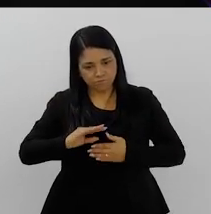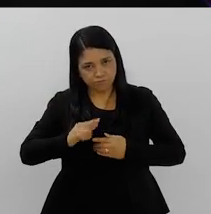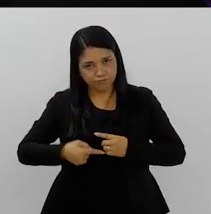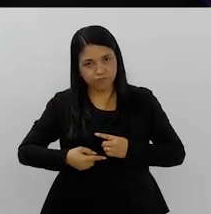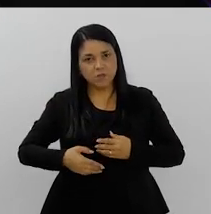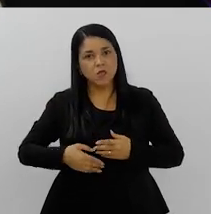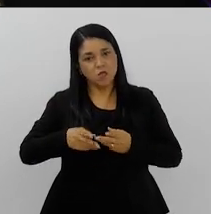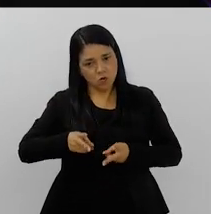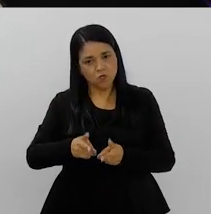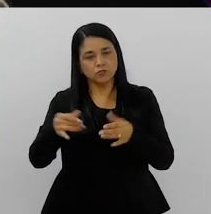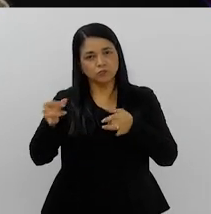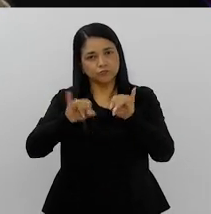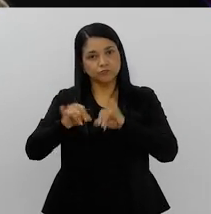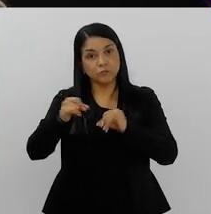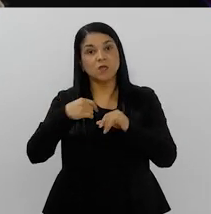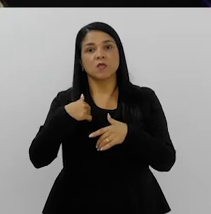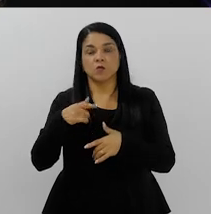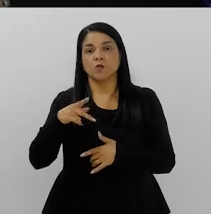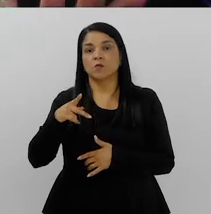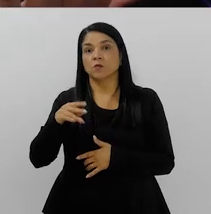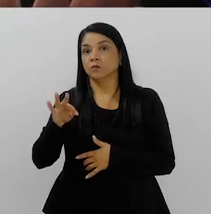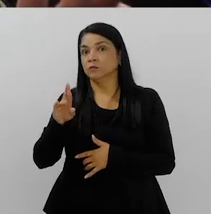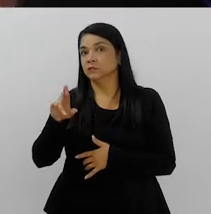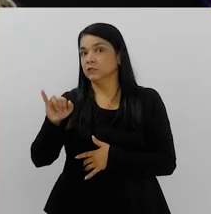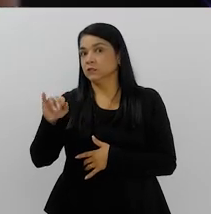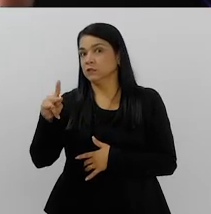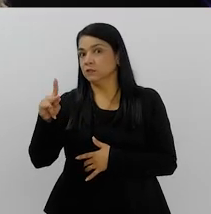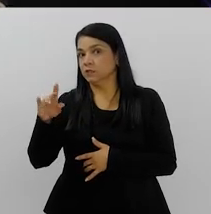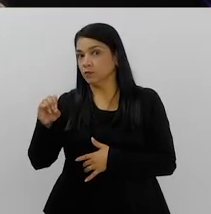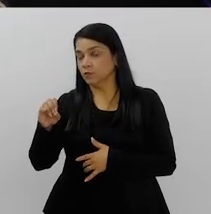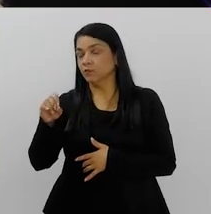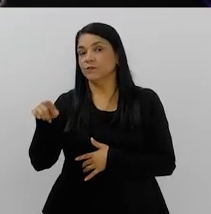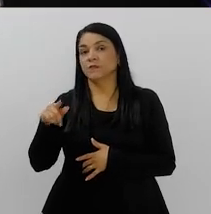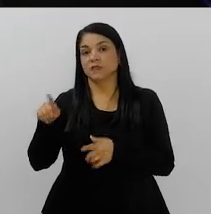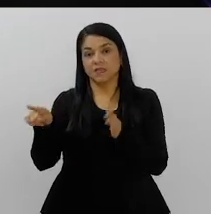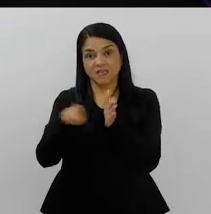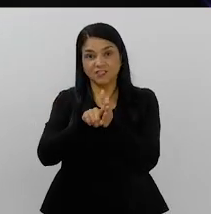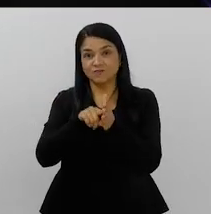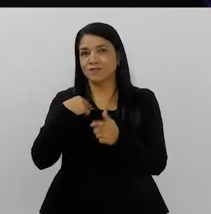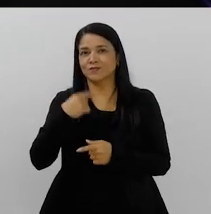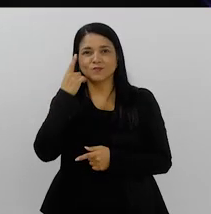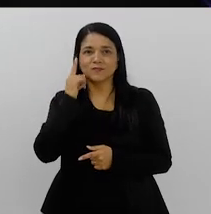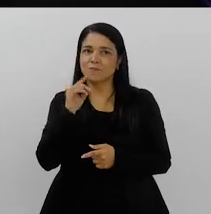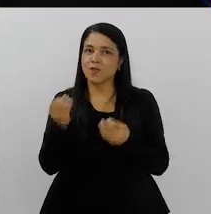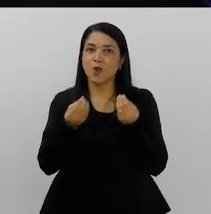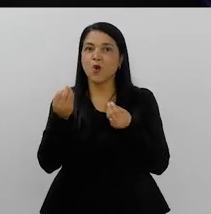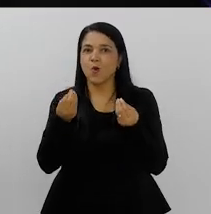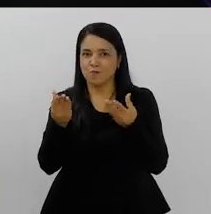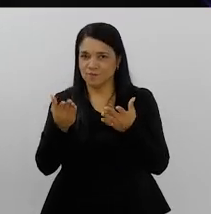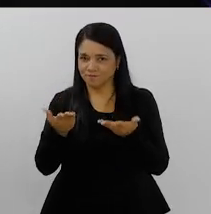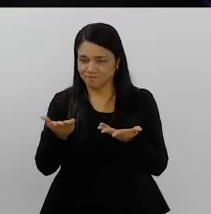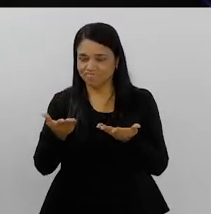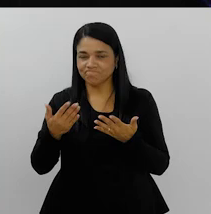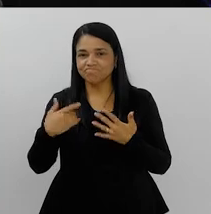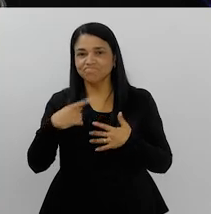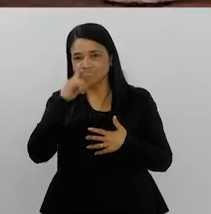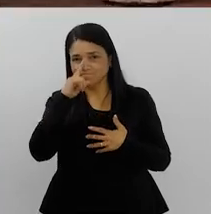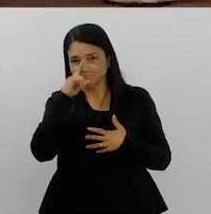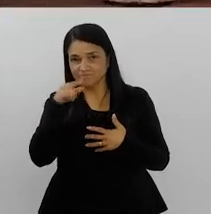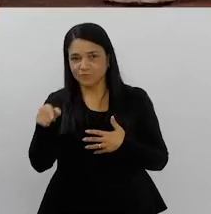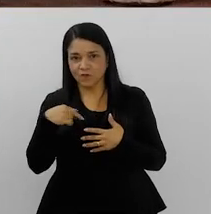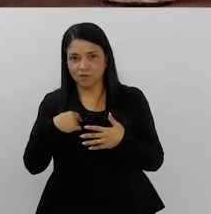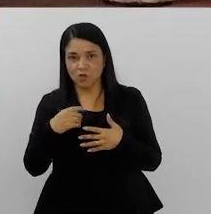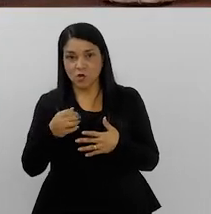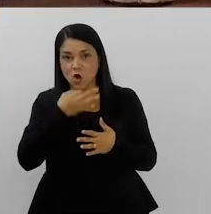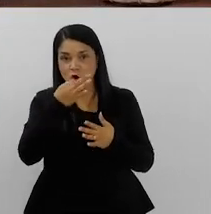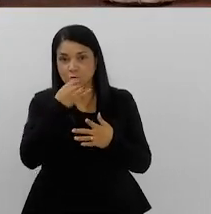fazer eu corri um risco por ser o triplo negativo né já sabia que era o triplo negativo mas não tinha noção da imensidão você seguiu a opinião